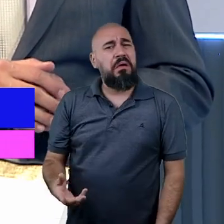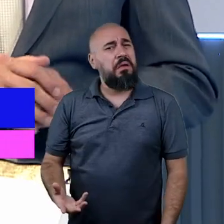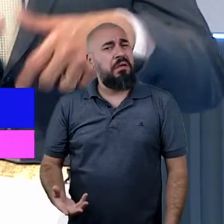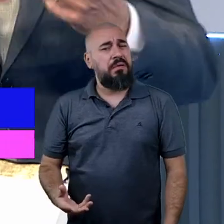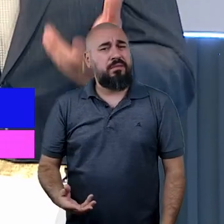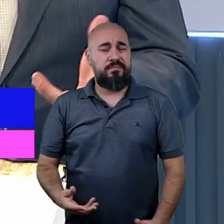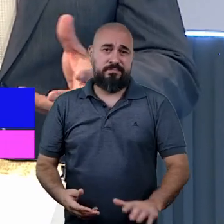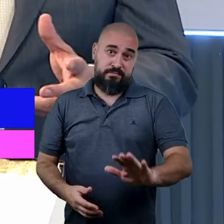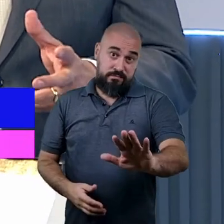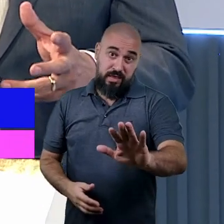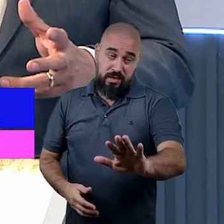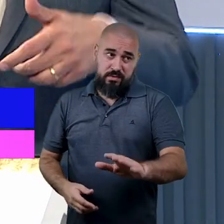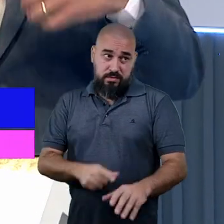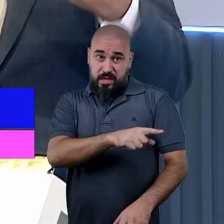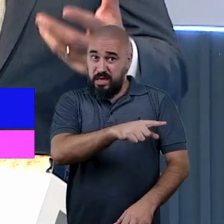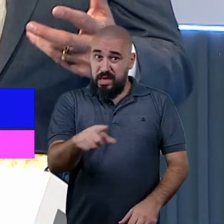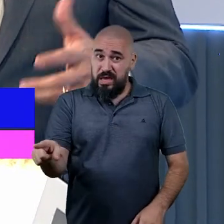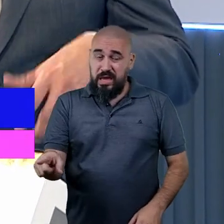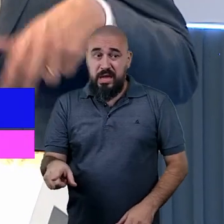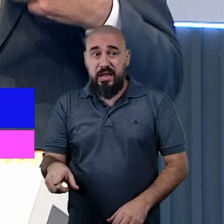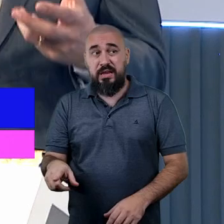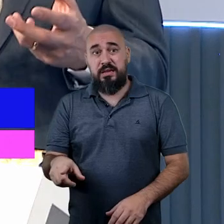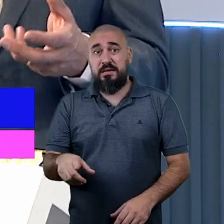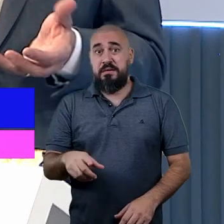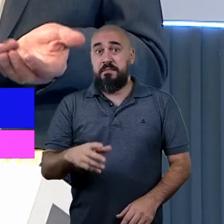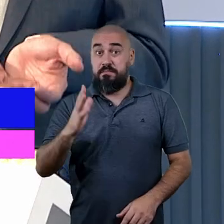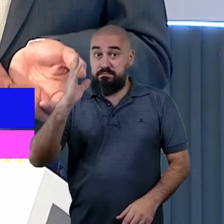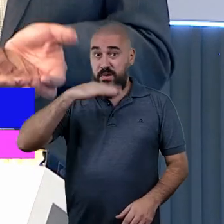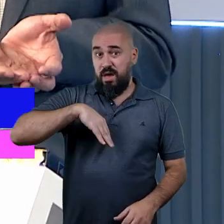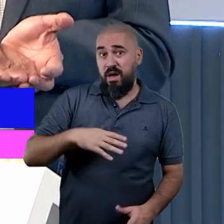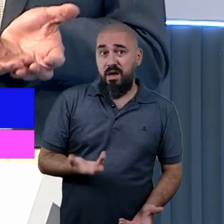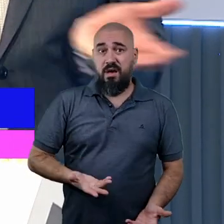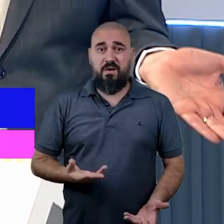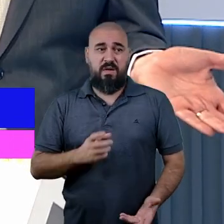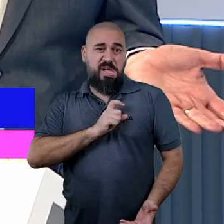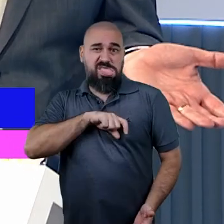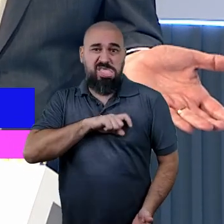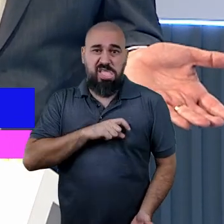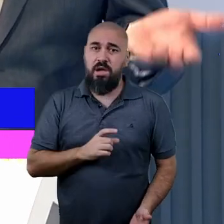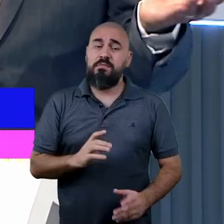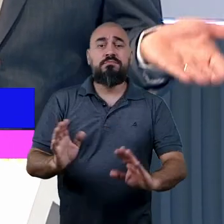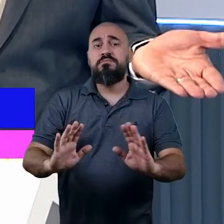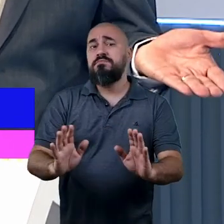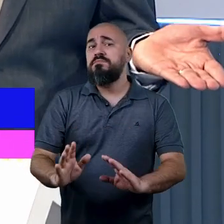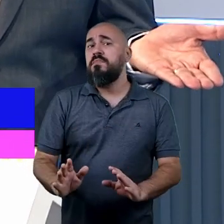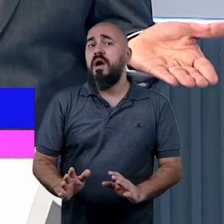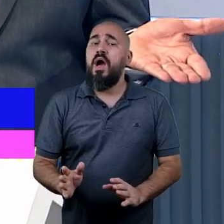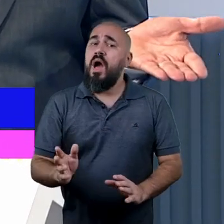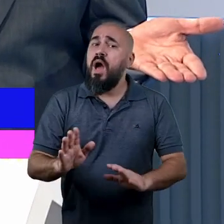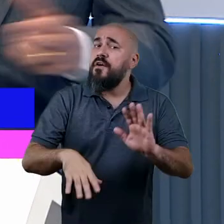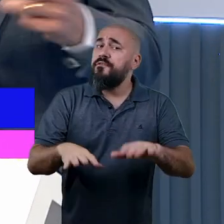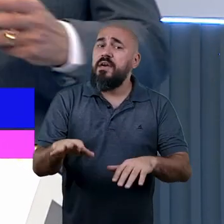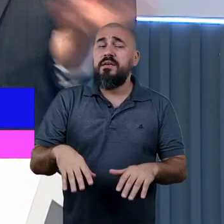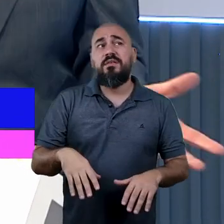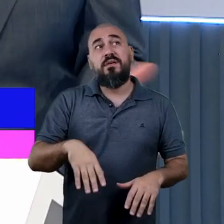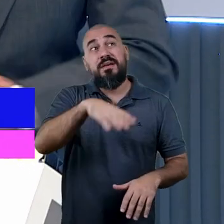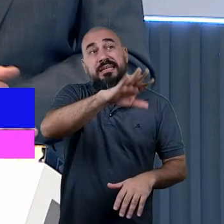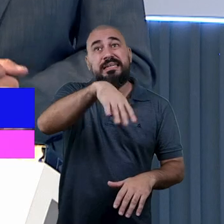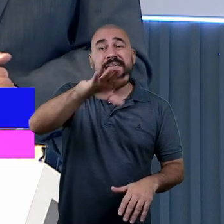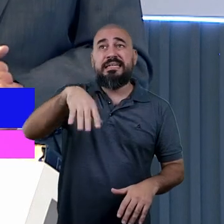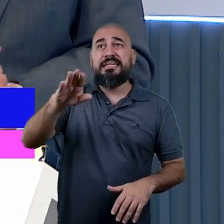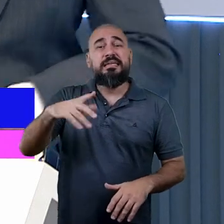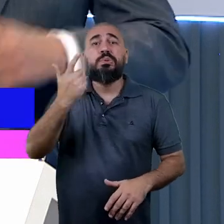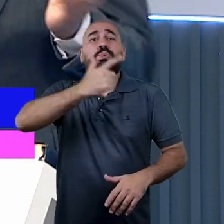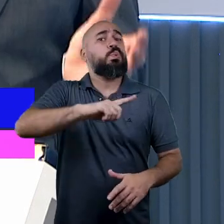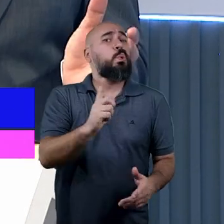a pessoa não quis, porque a pessoa falhou, porque a pessoa errou. Às vezes não acontece porque não conseguiu. Ela prometeu alguma coisa que não teve condições